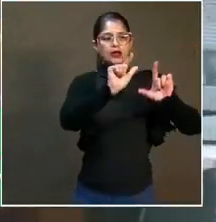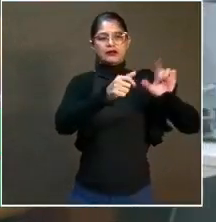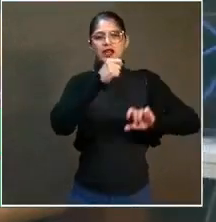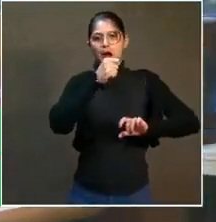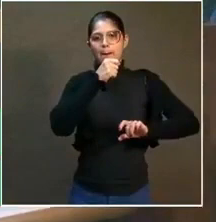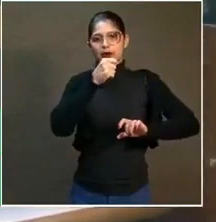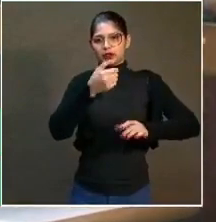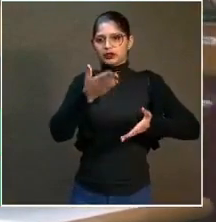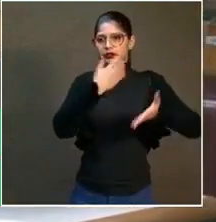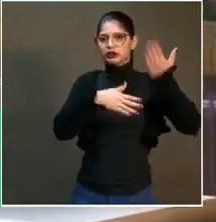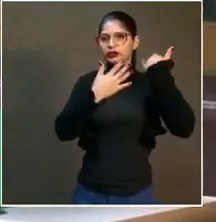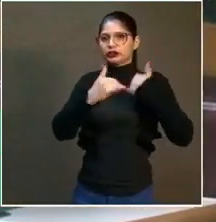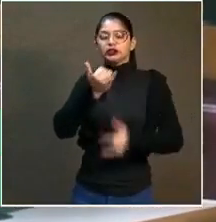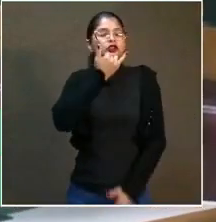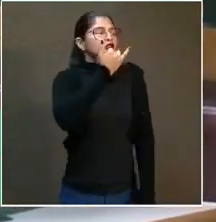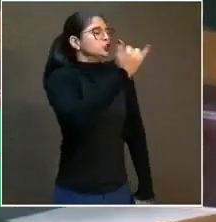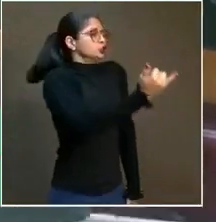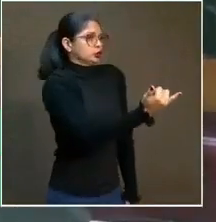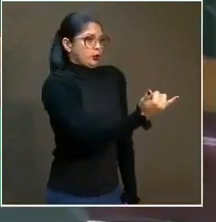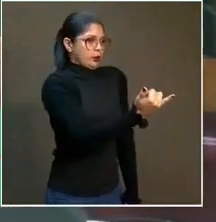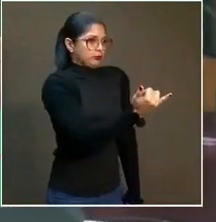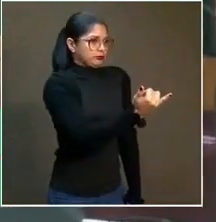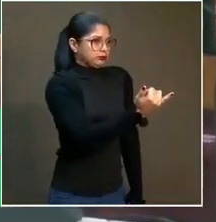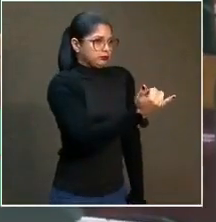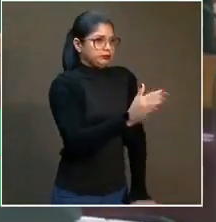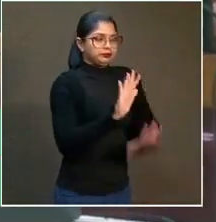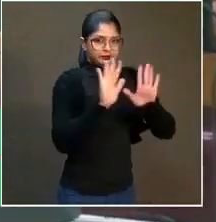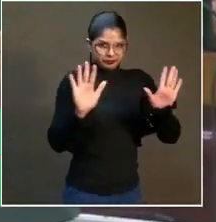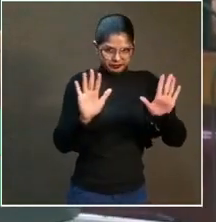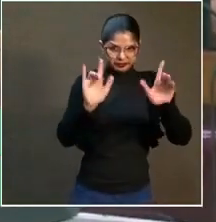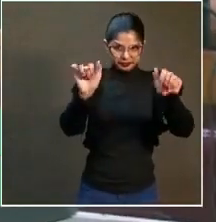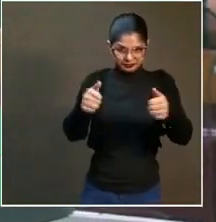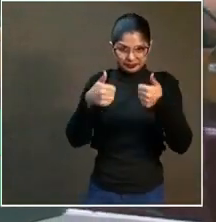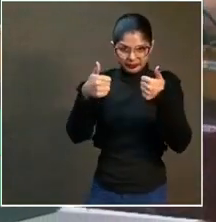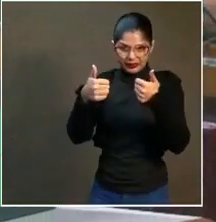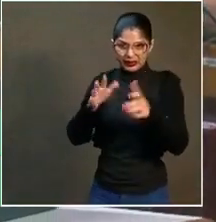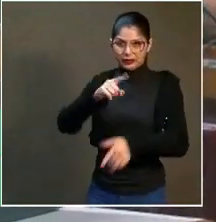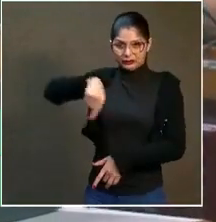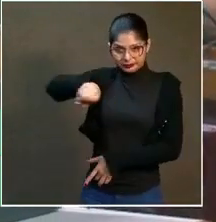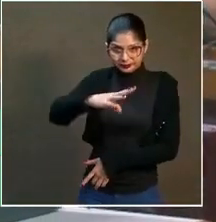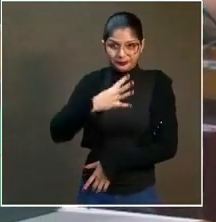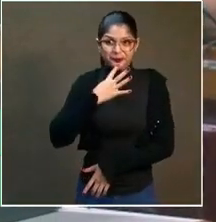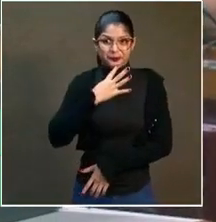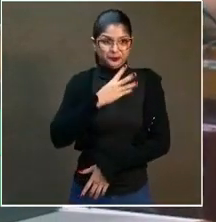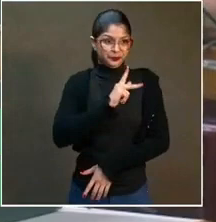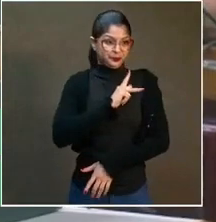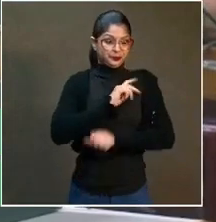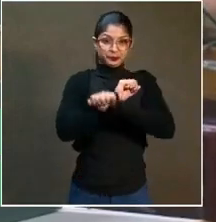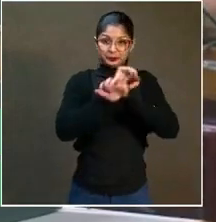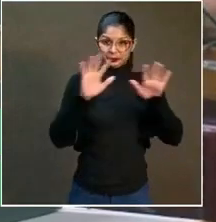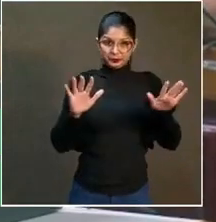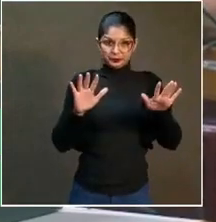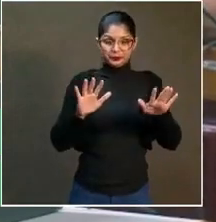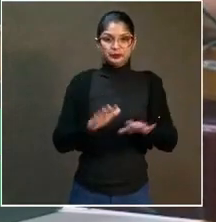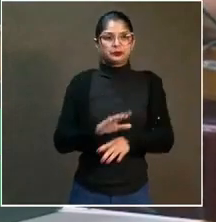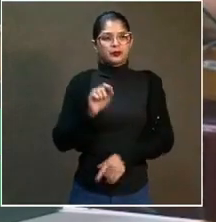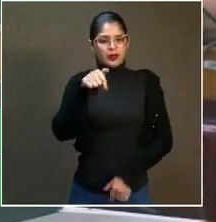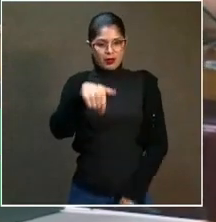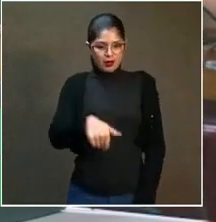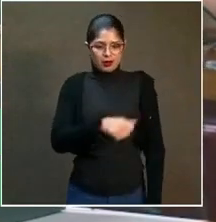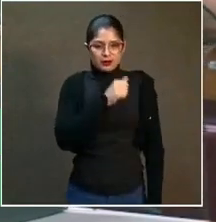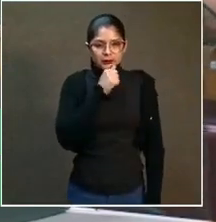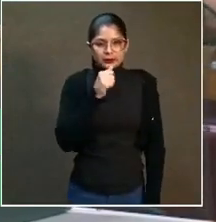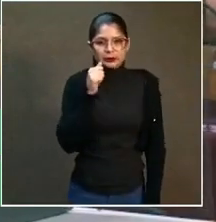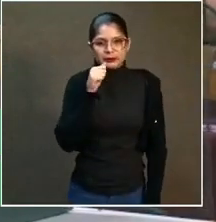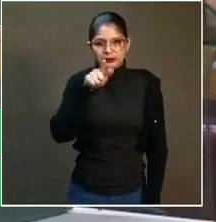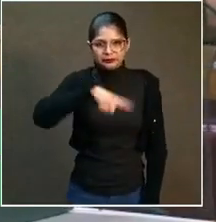jornalísticas. Perdoe-me. Vou mencionar aqui o que é de conhecimento público. Acho que em Macapá todos